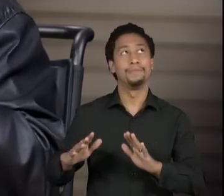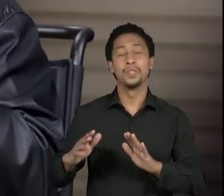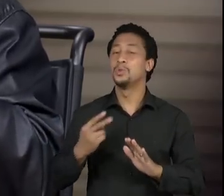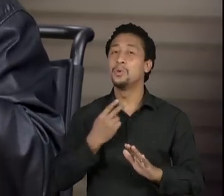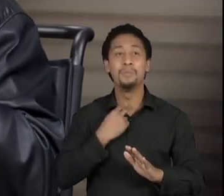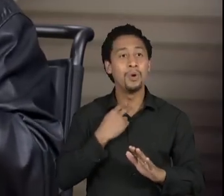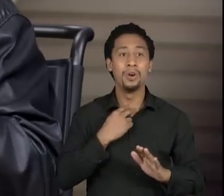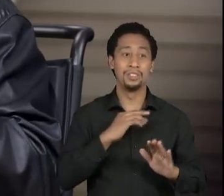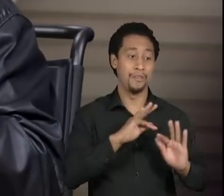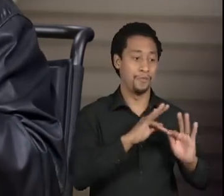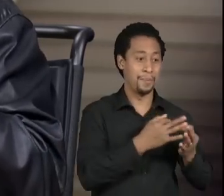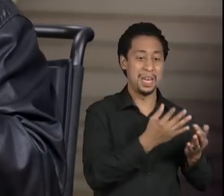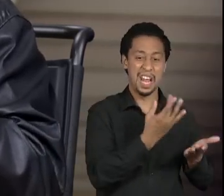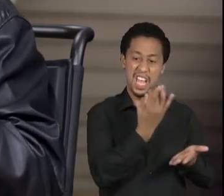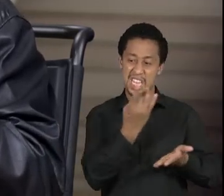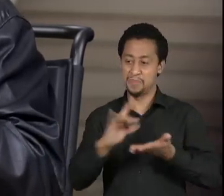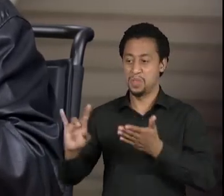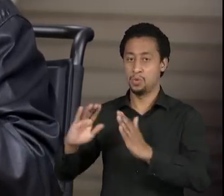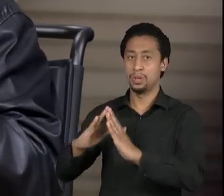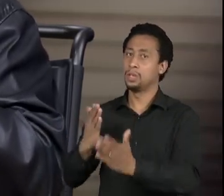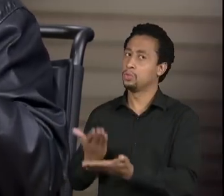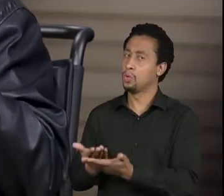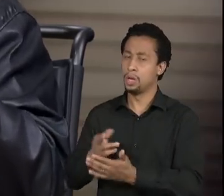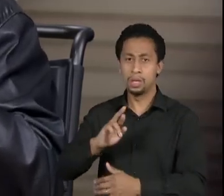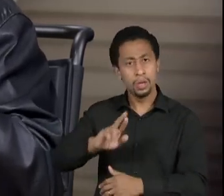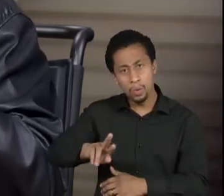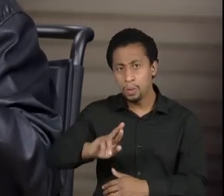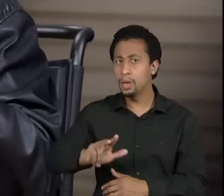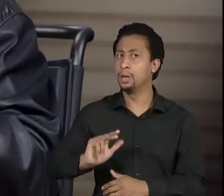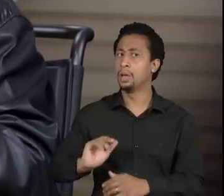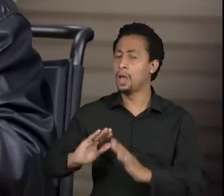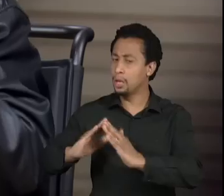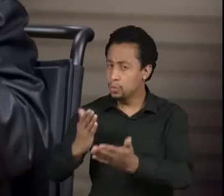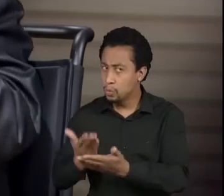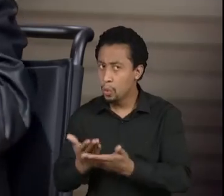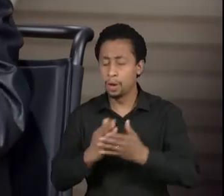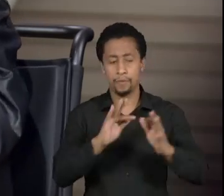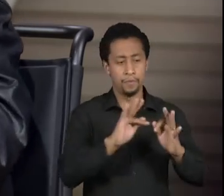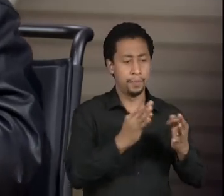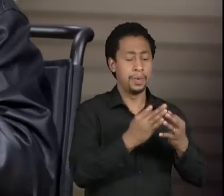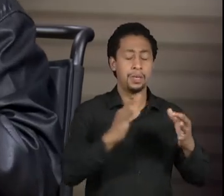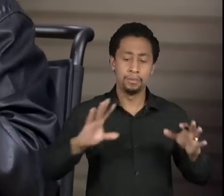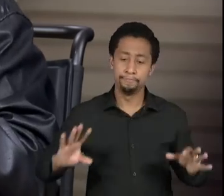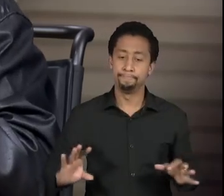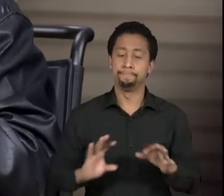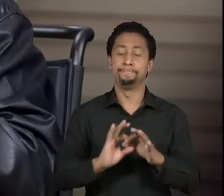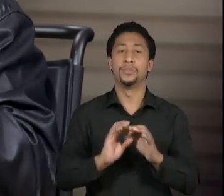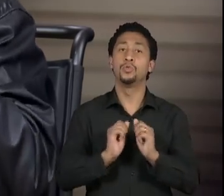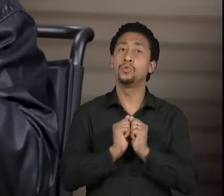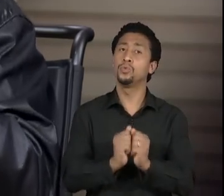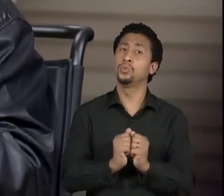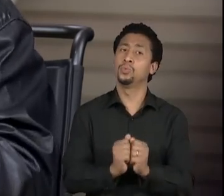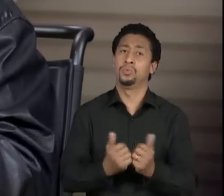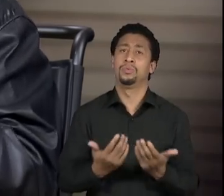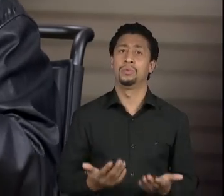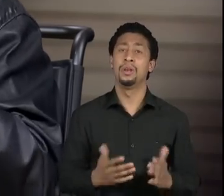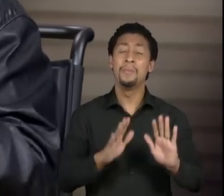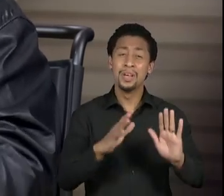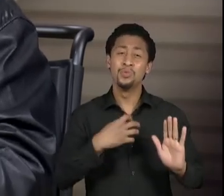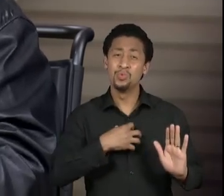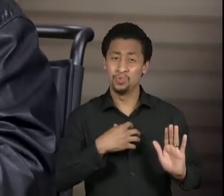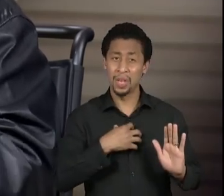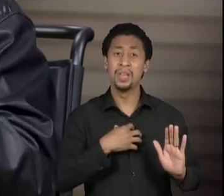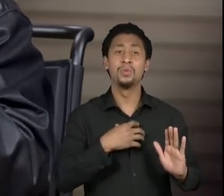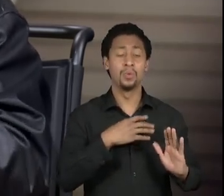a escola e a família trabalhando junto. E a negação da escola advinda do ensino domiciliar priva a criança